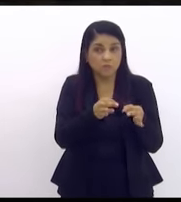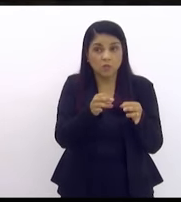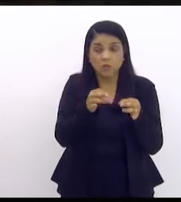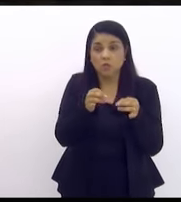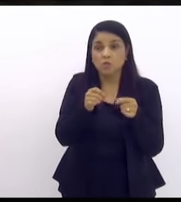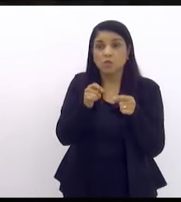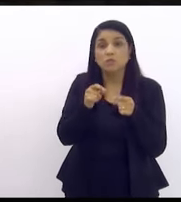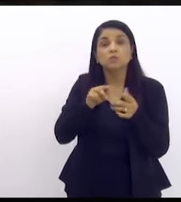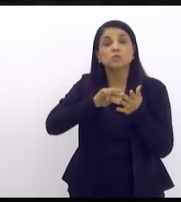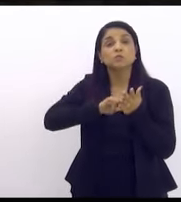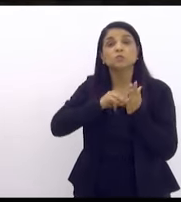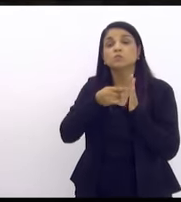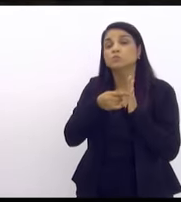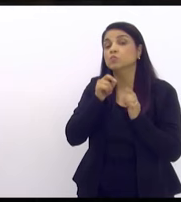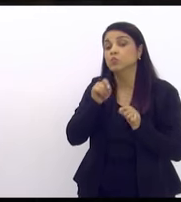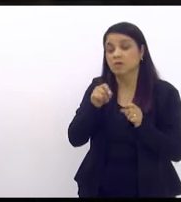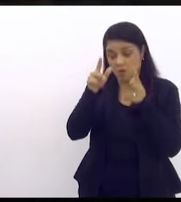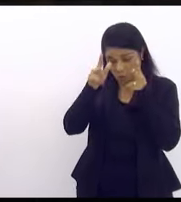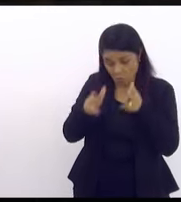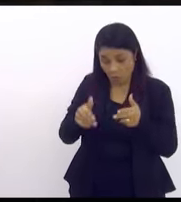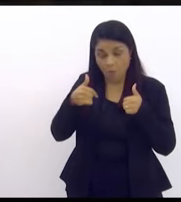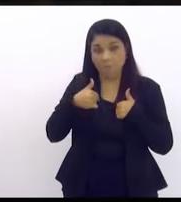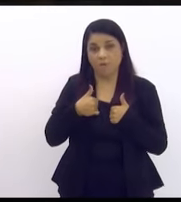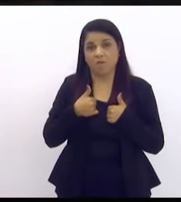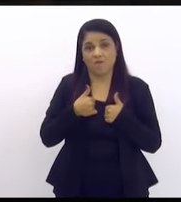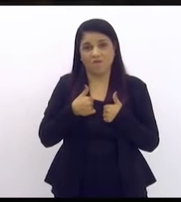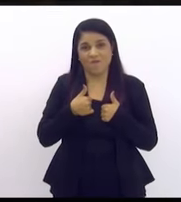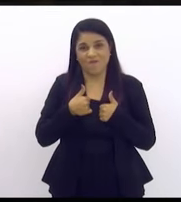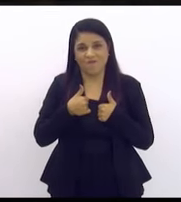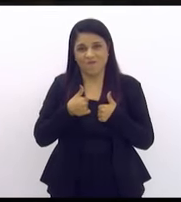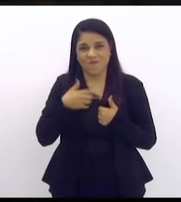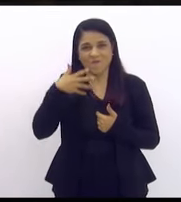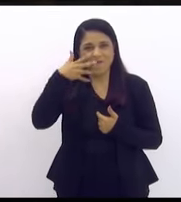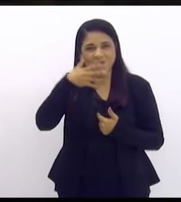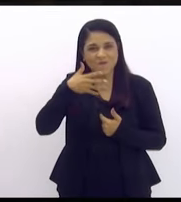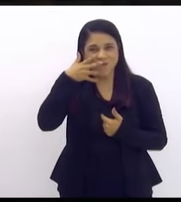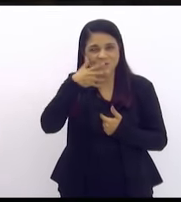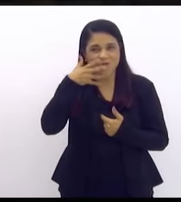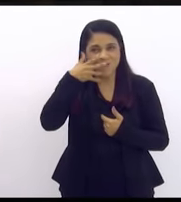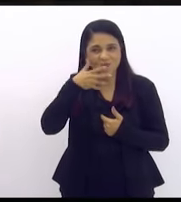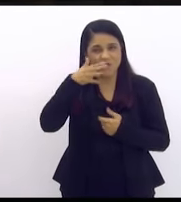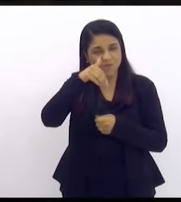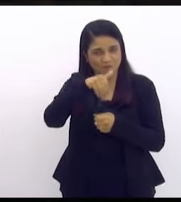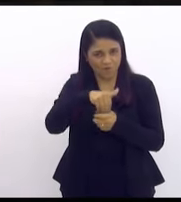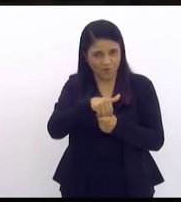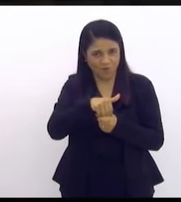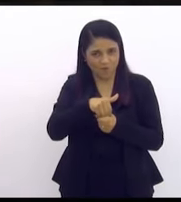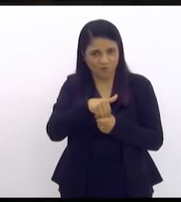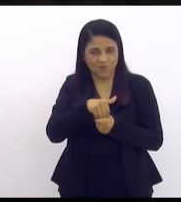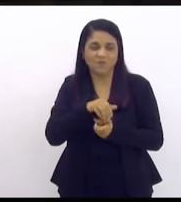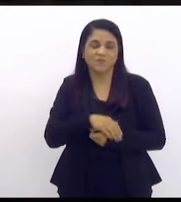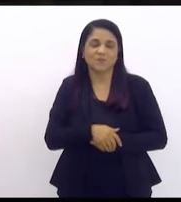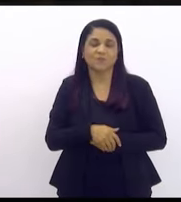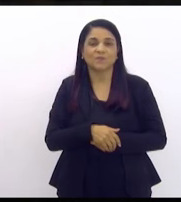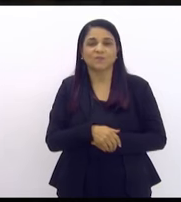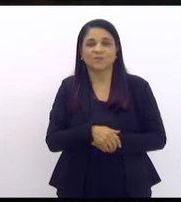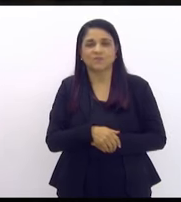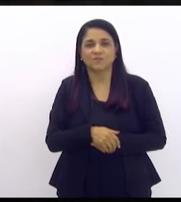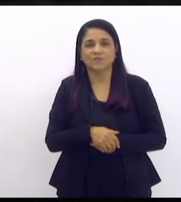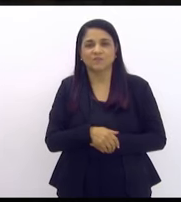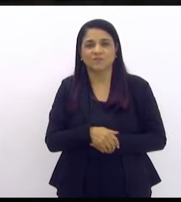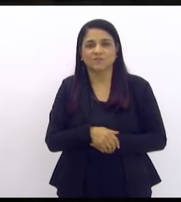exatamente no sentido que eu estou aqui colocando no meu voto, né, e na minha fala.